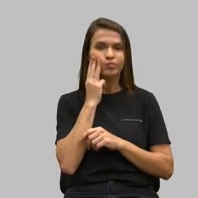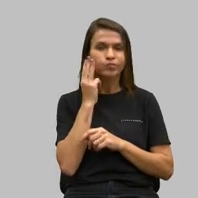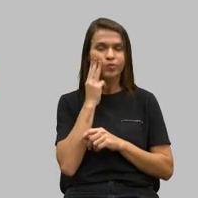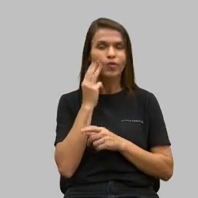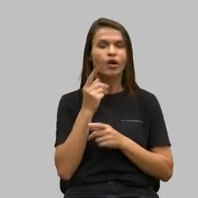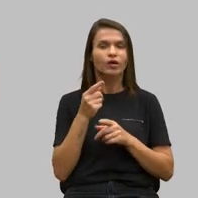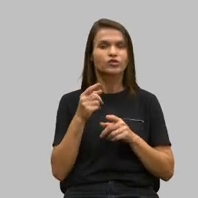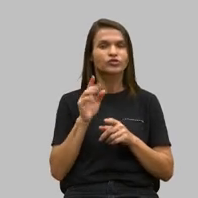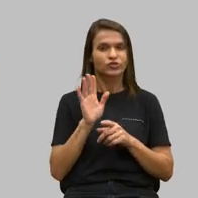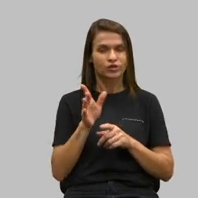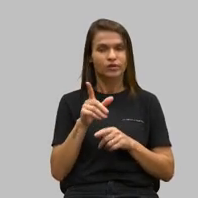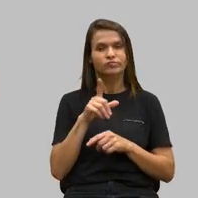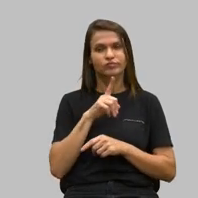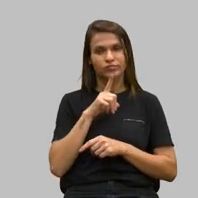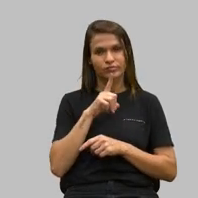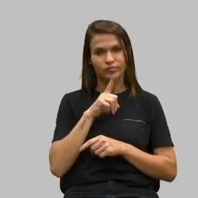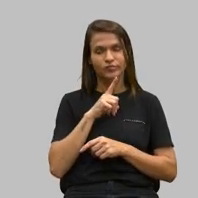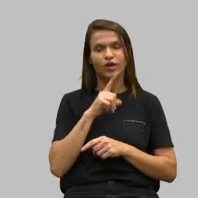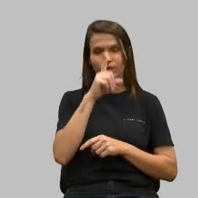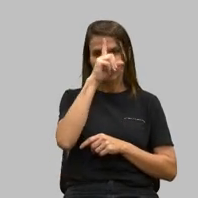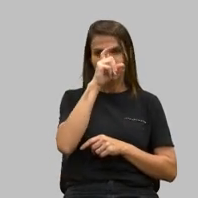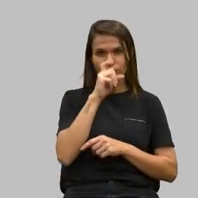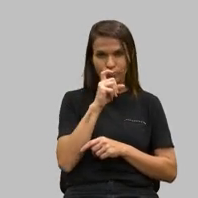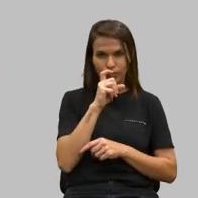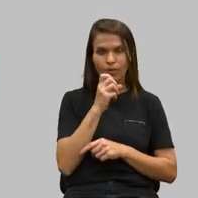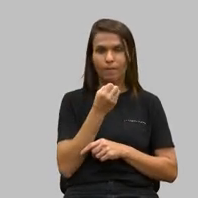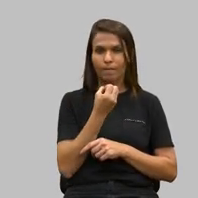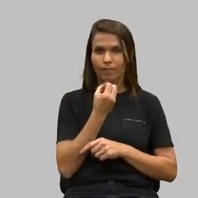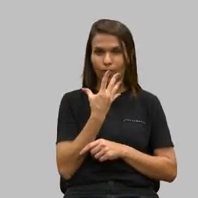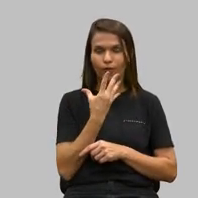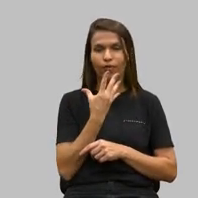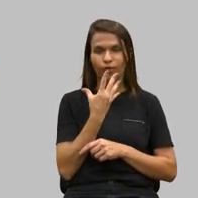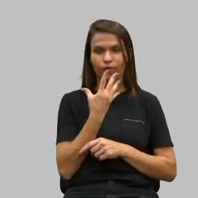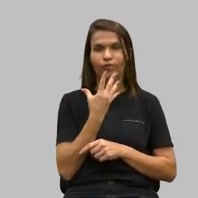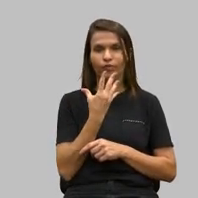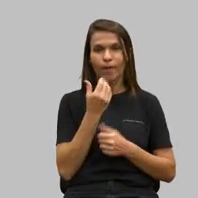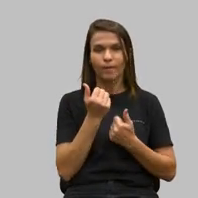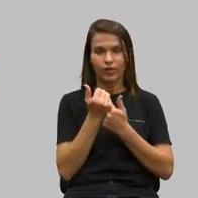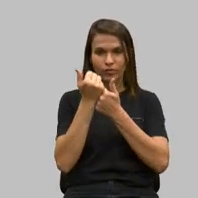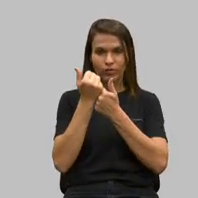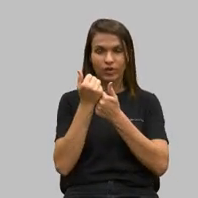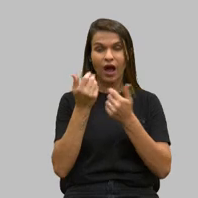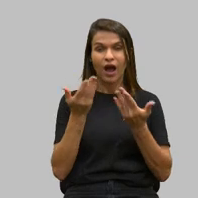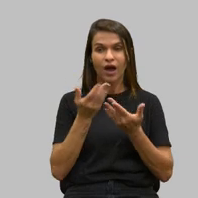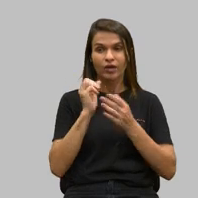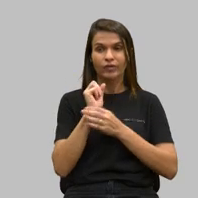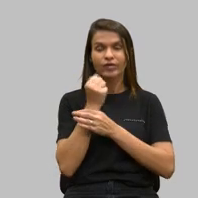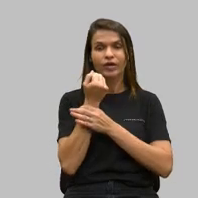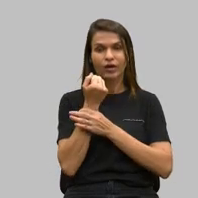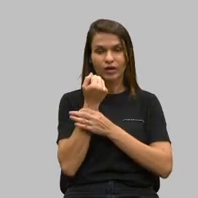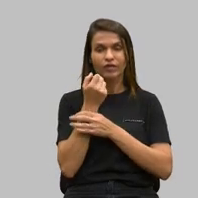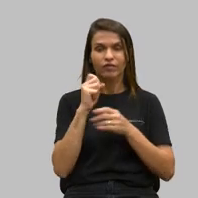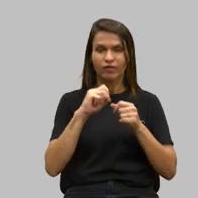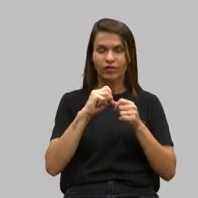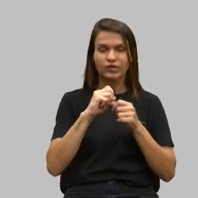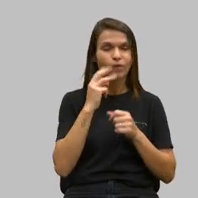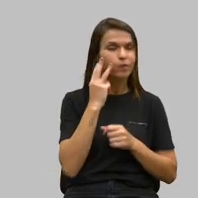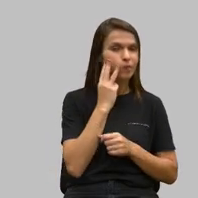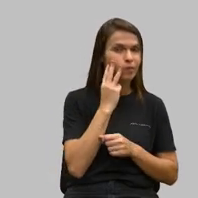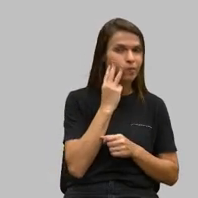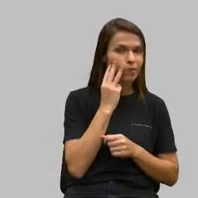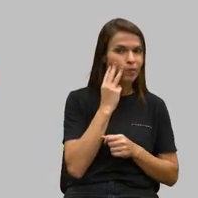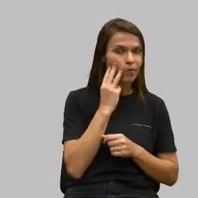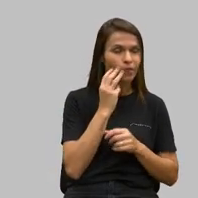mamógrafos bons, temos hospitais, bons prestadores e agora a gente garantir então que entre fazer a mamografia